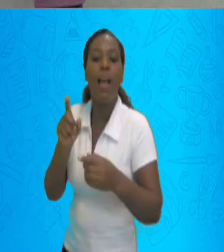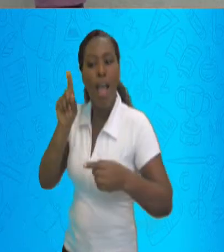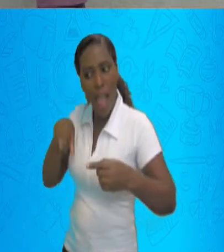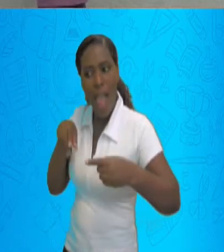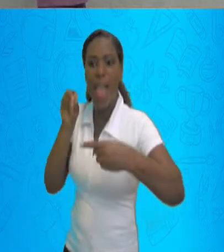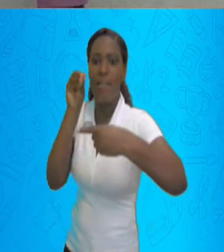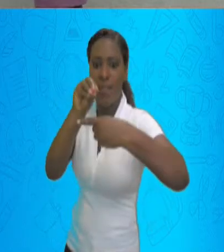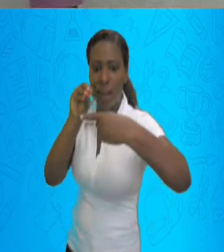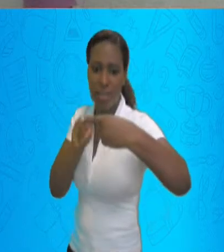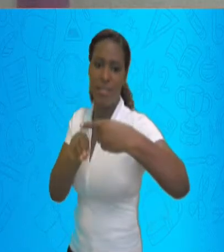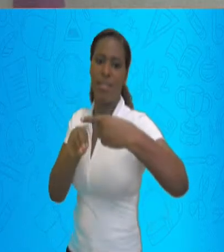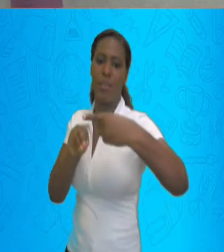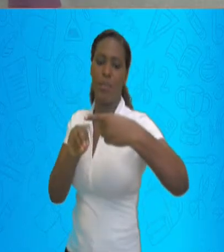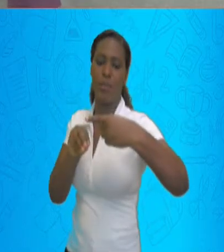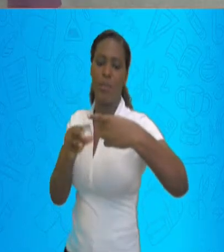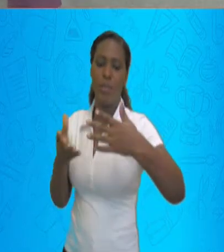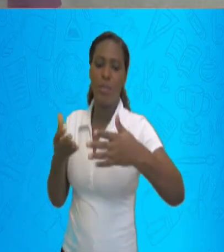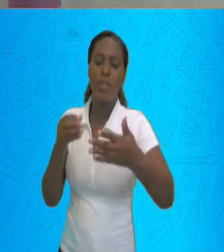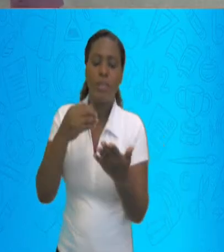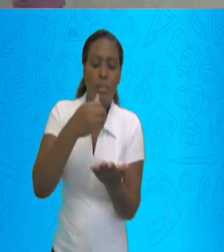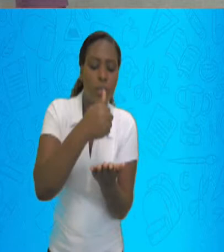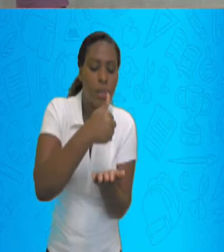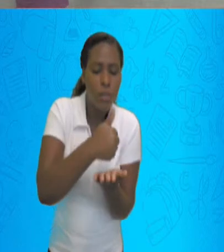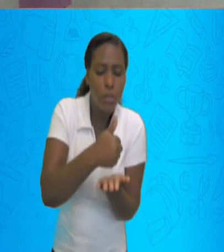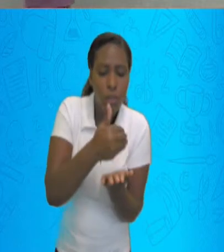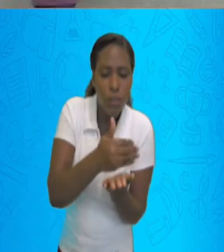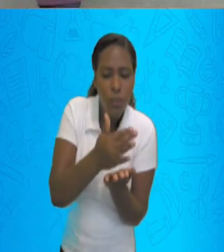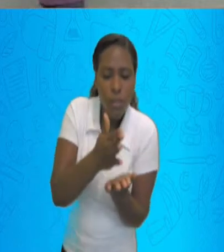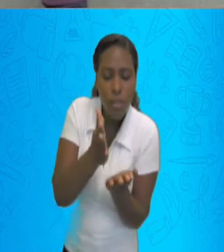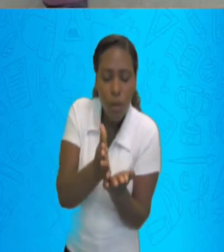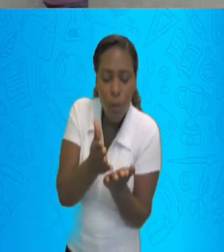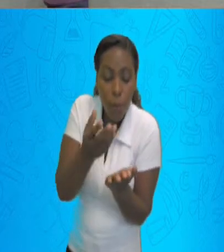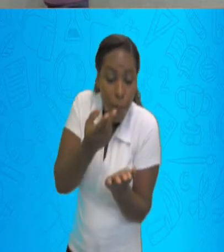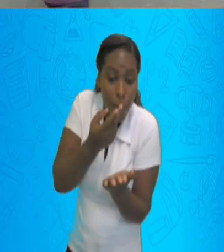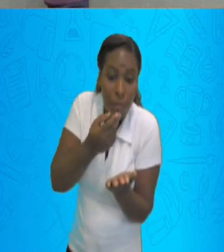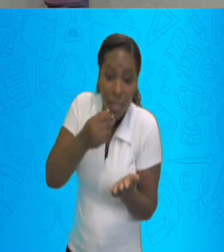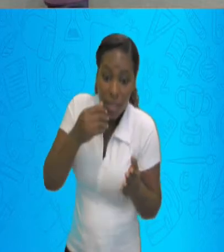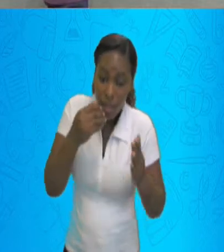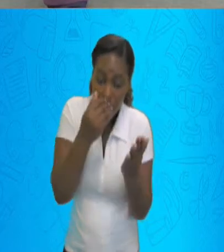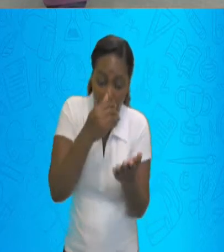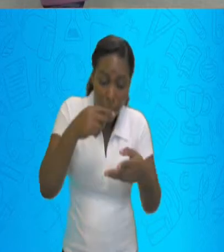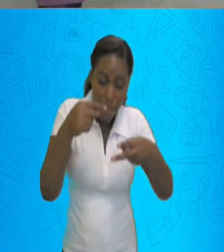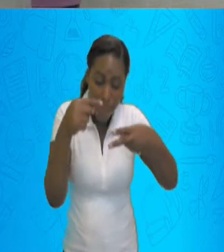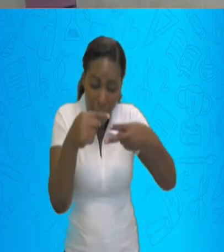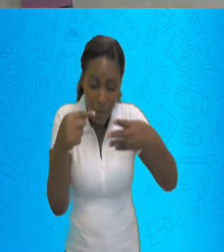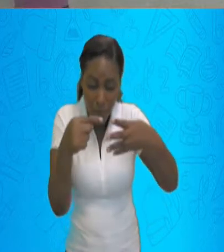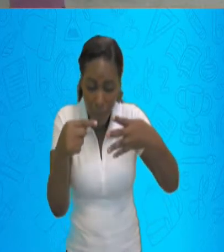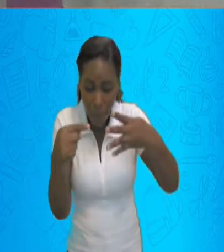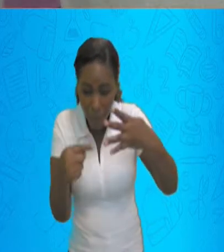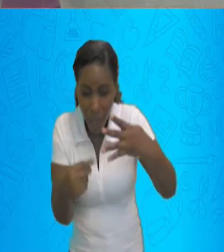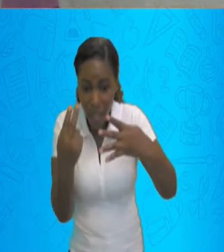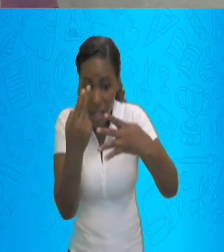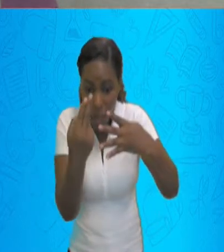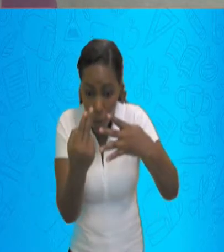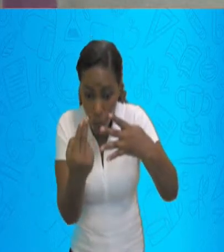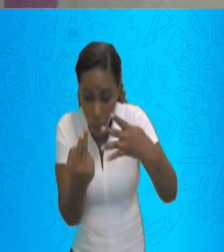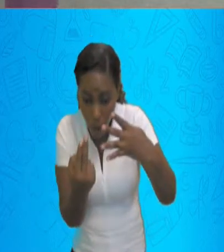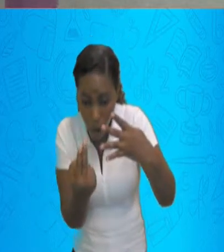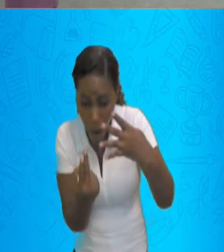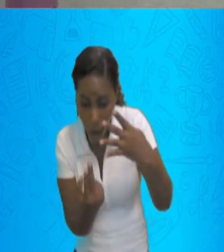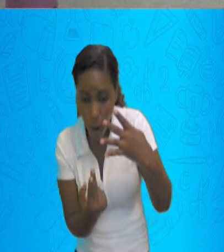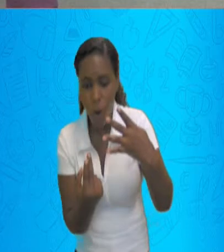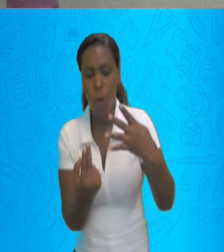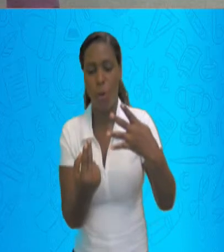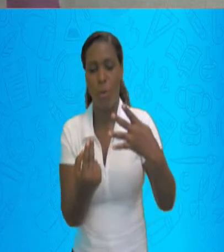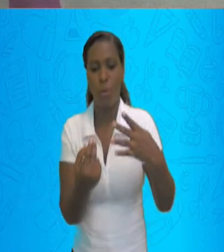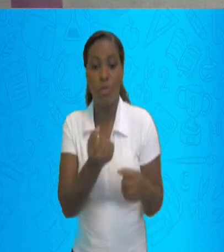divisão em partes iguais entre dois números inteiros. 1, 2, 3, 4, esses são